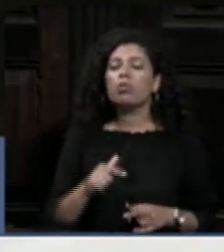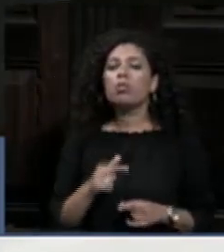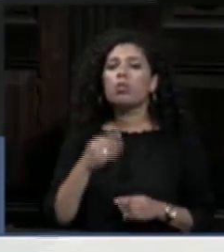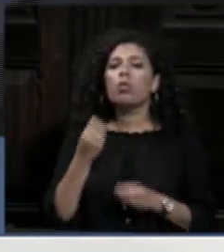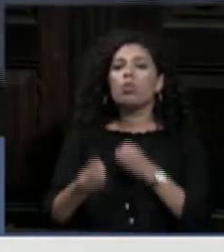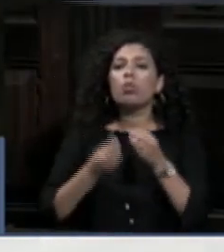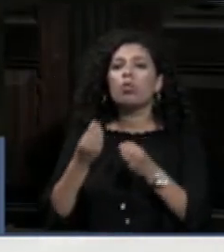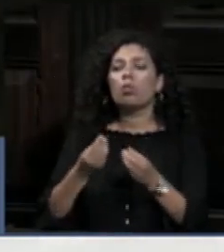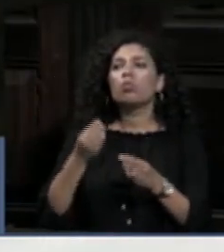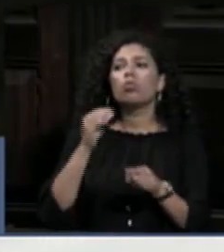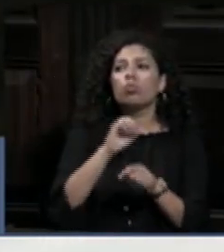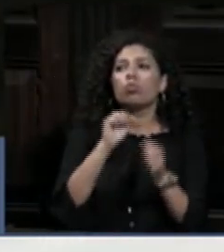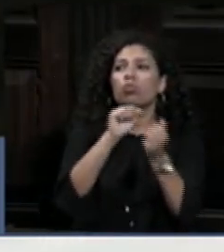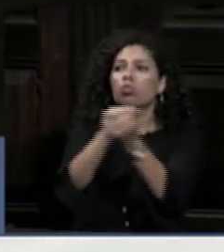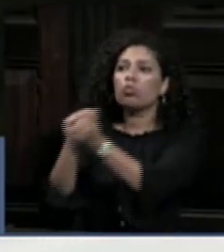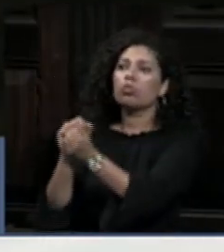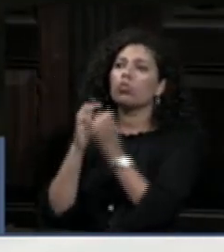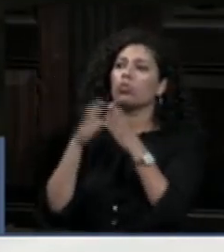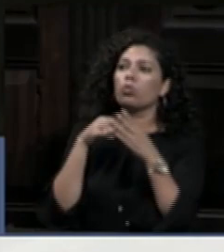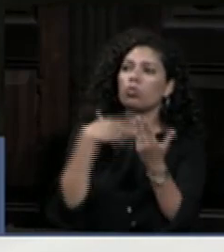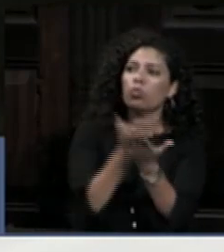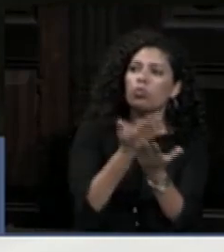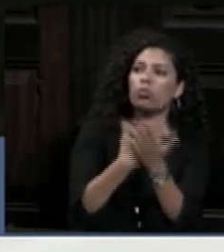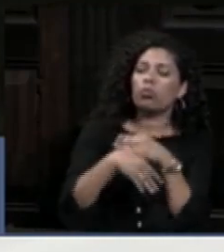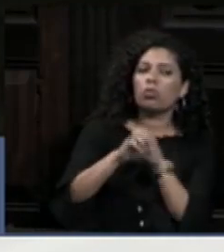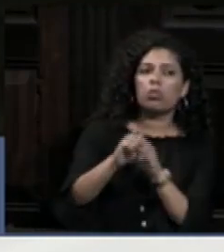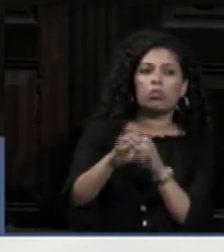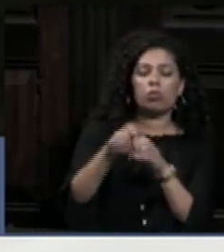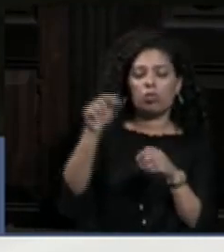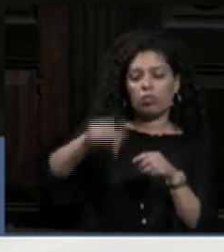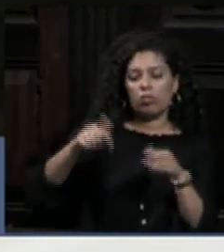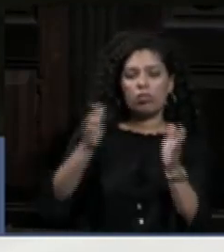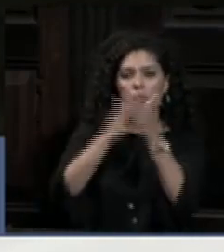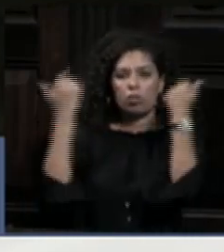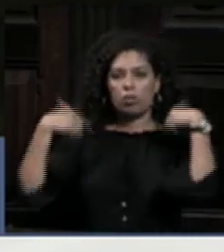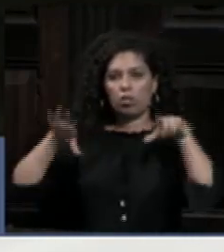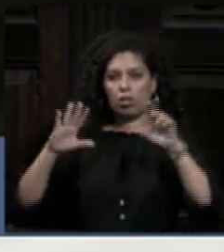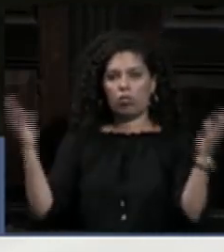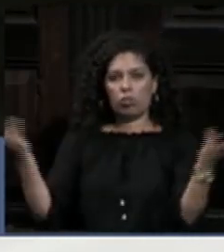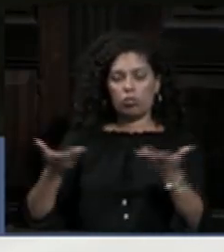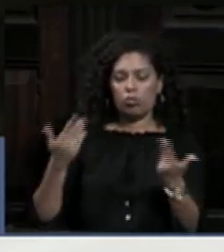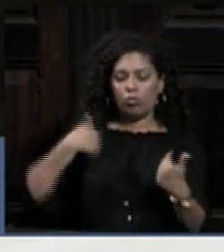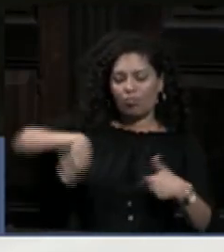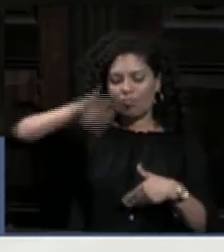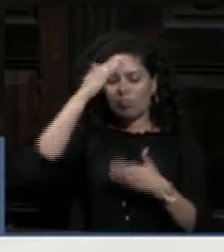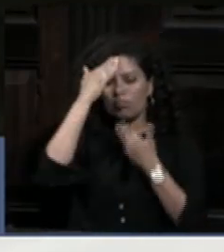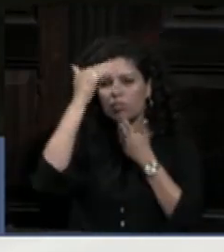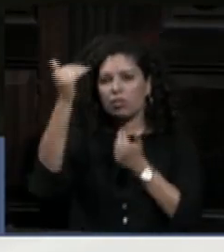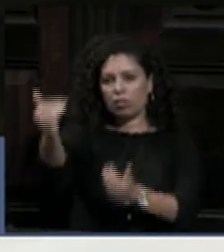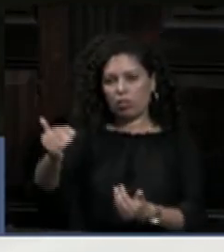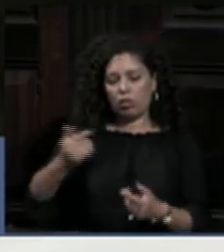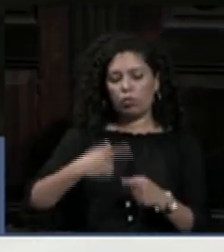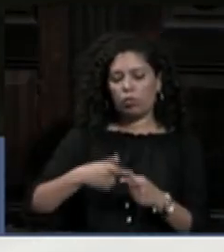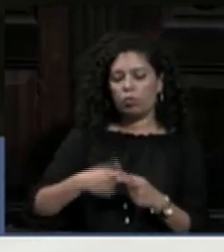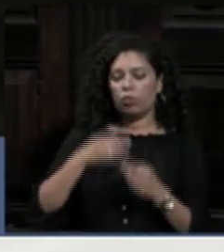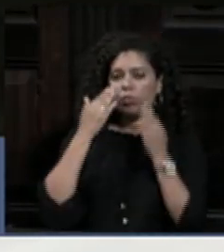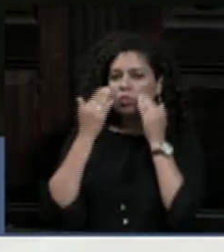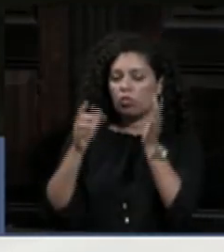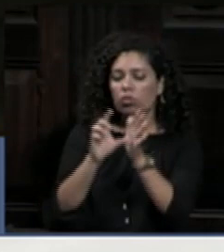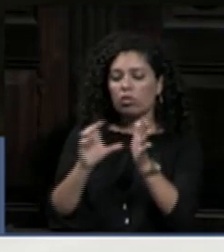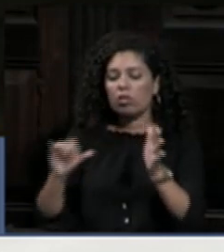eu quero agradecer agradecer agradecer porque a gente garantiu o aperfeiçoamento do texto